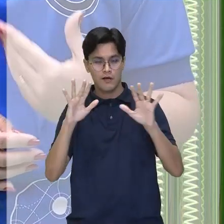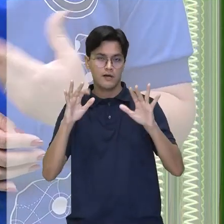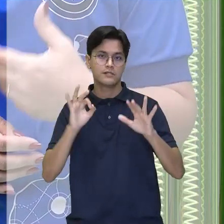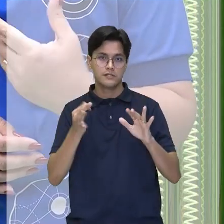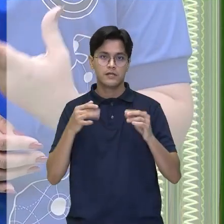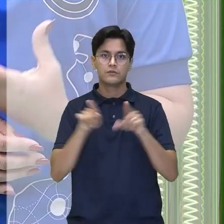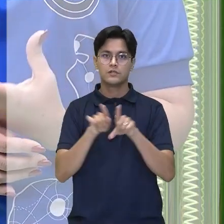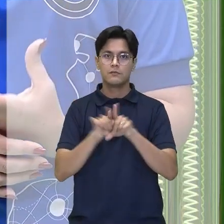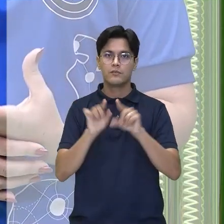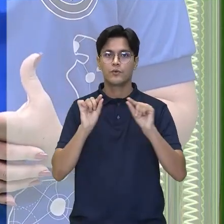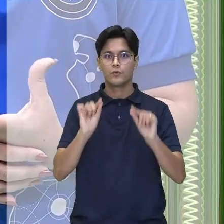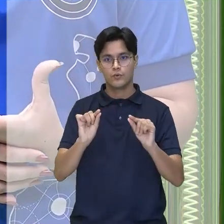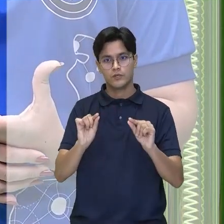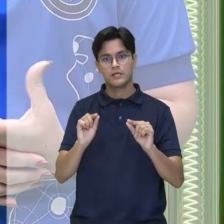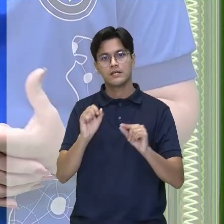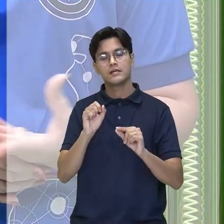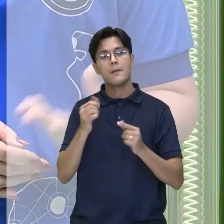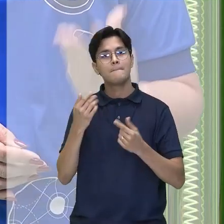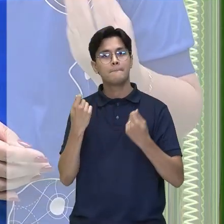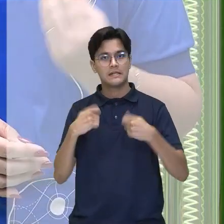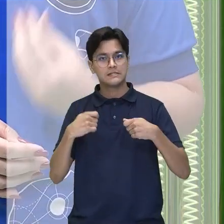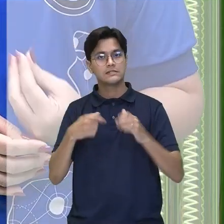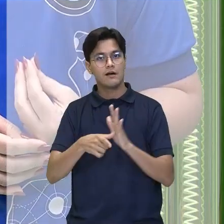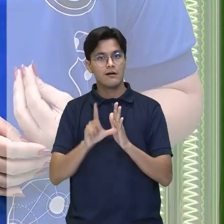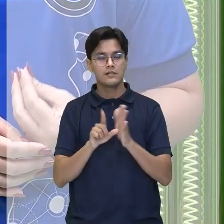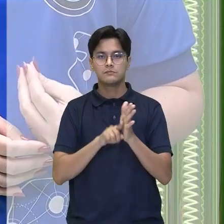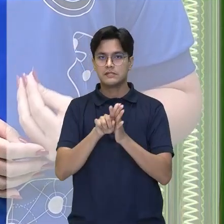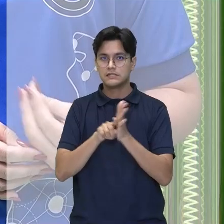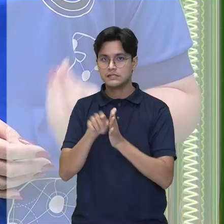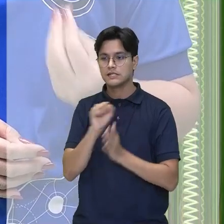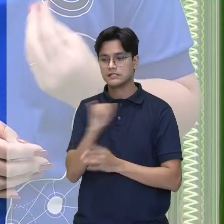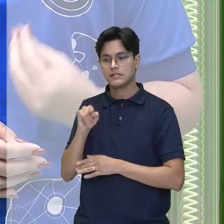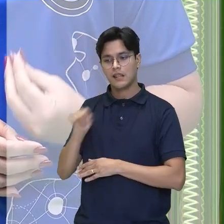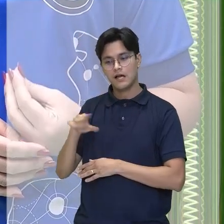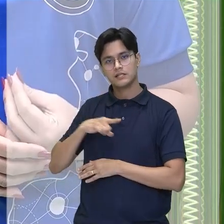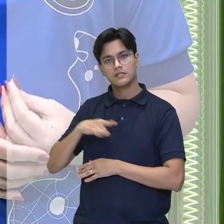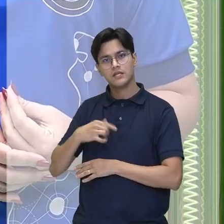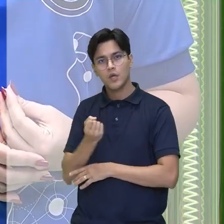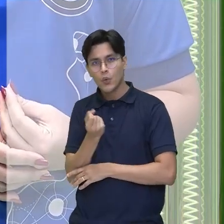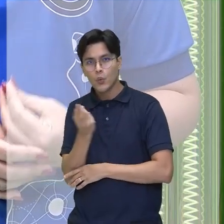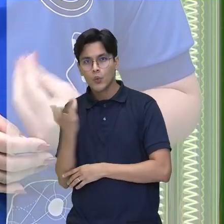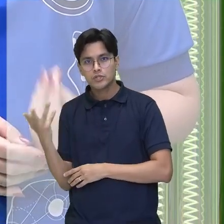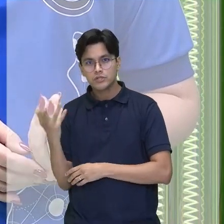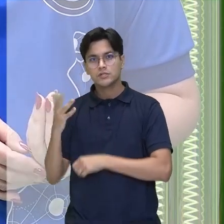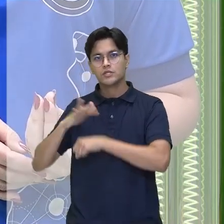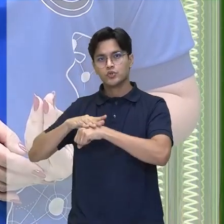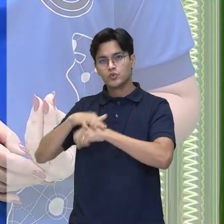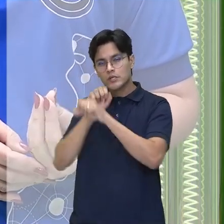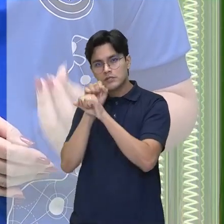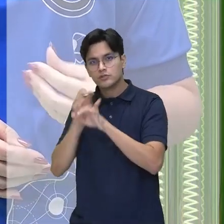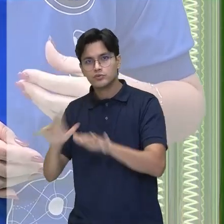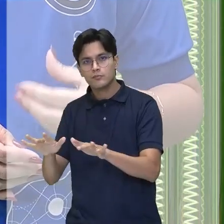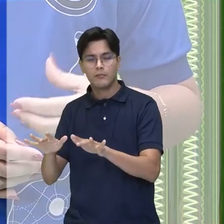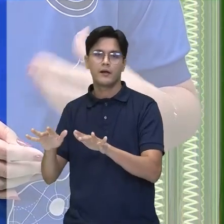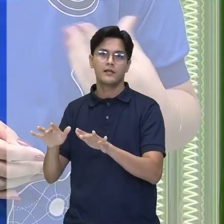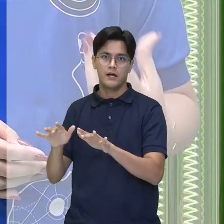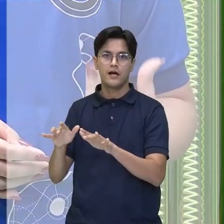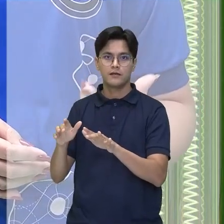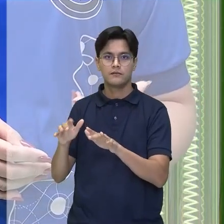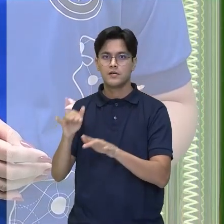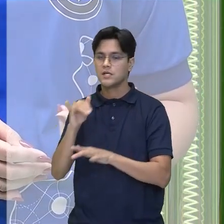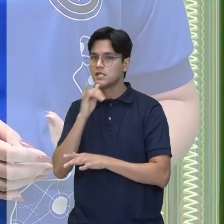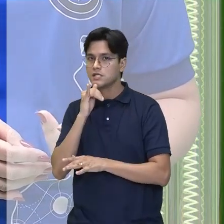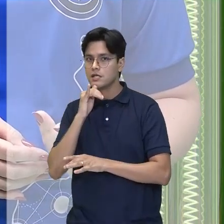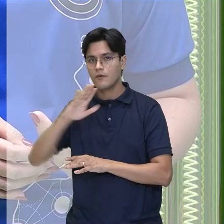a incidência de doenças como febre amarela e ter a certeza de que você tomou a vacina contra a febre amarela, né? Ela está no